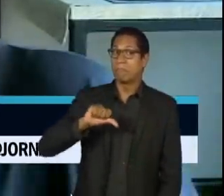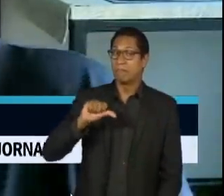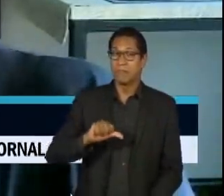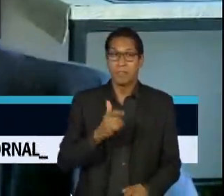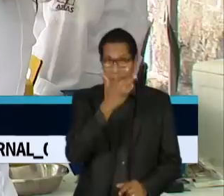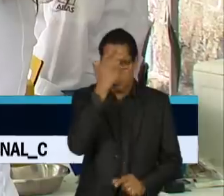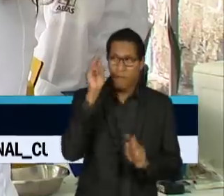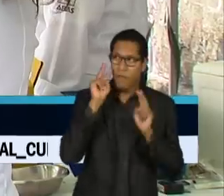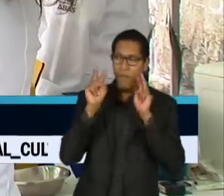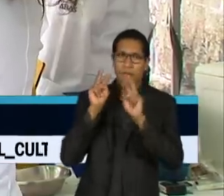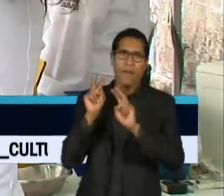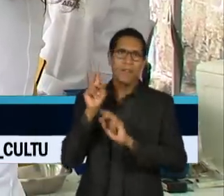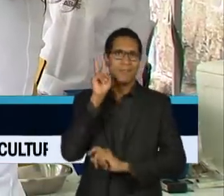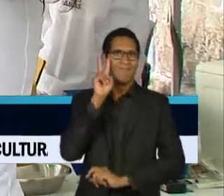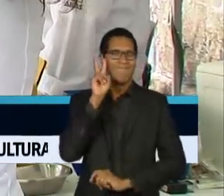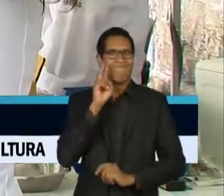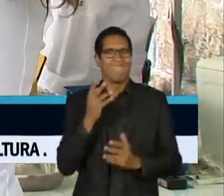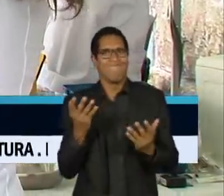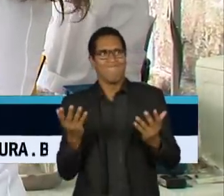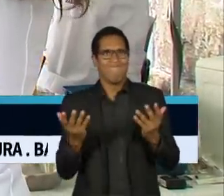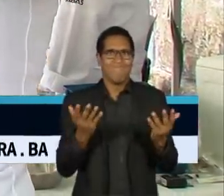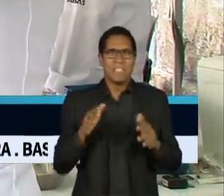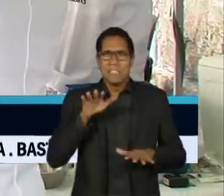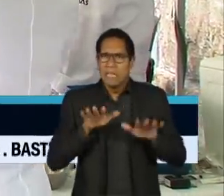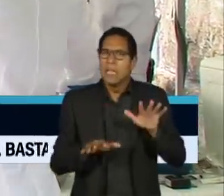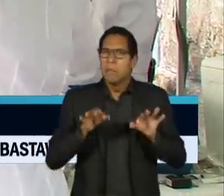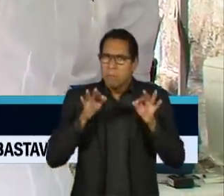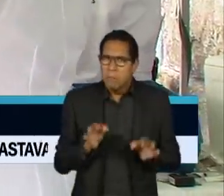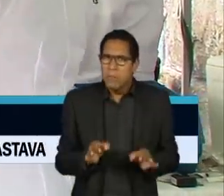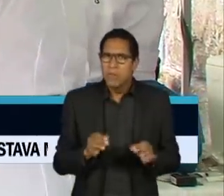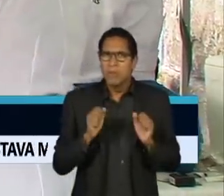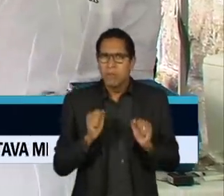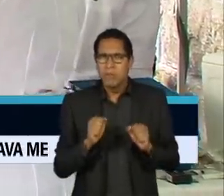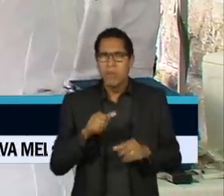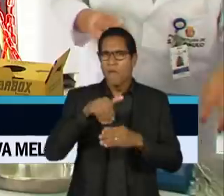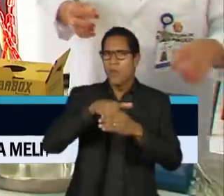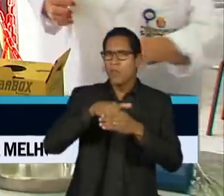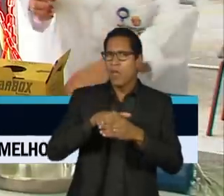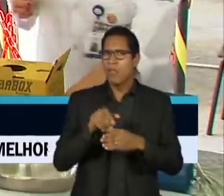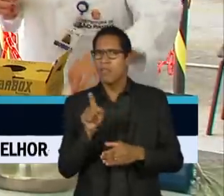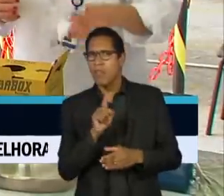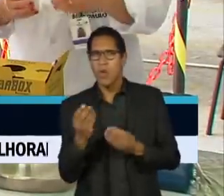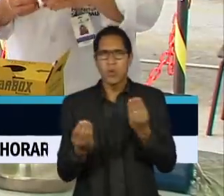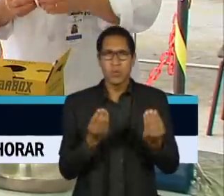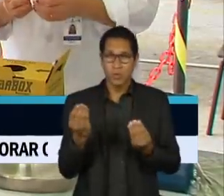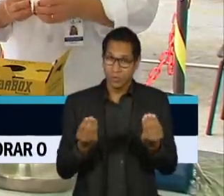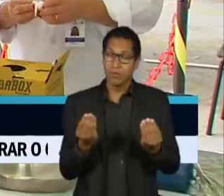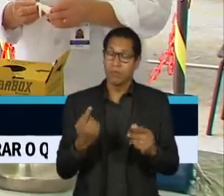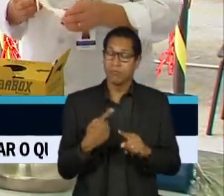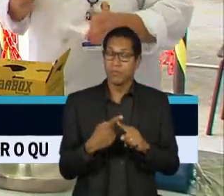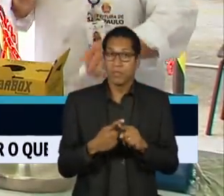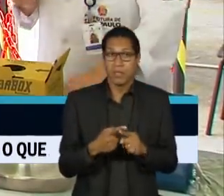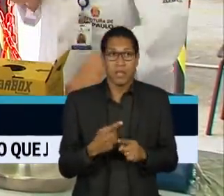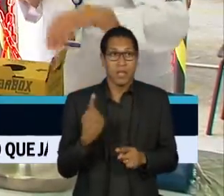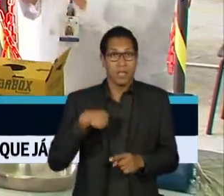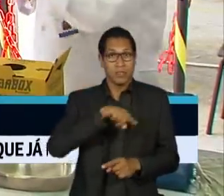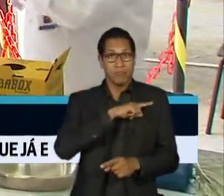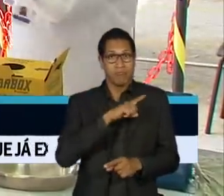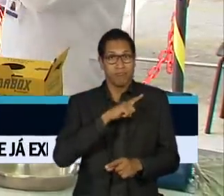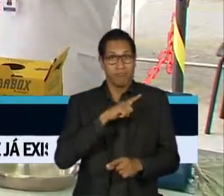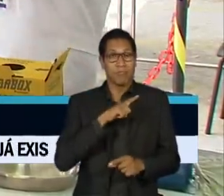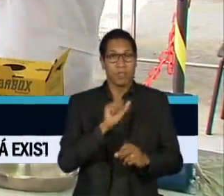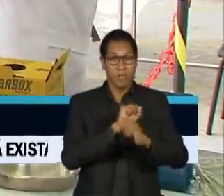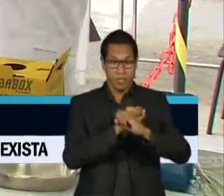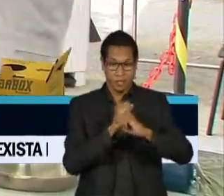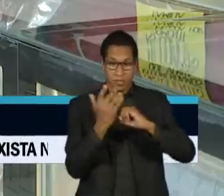se aproximasse da seriedade que uma crise sanitária como a que a gente está atravessando exigiria.